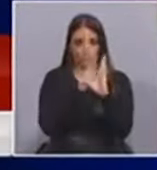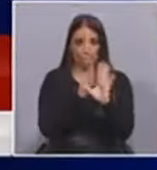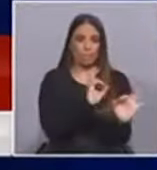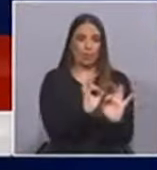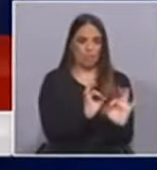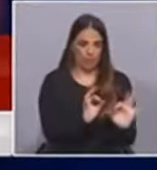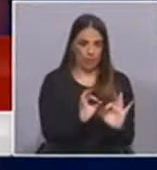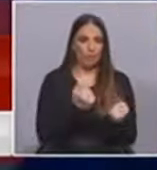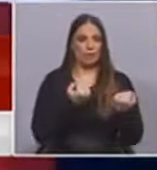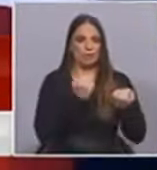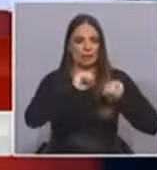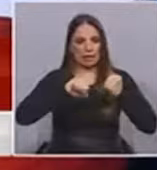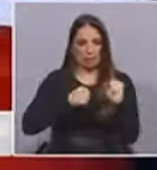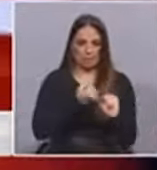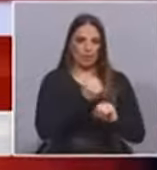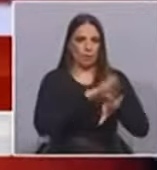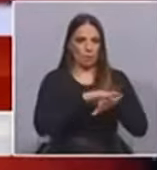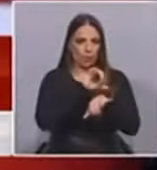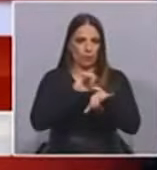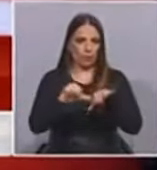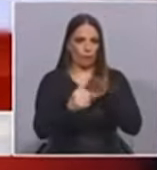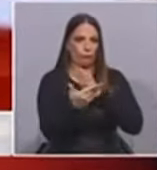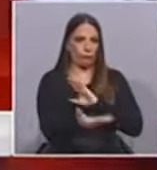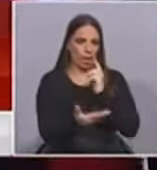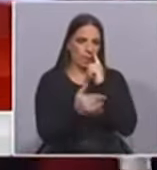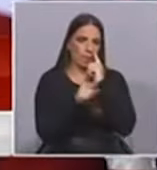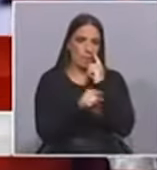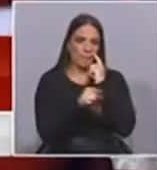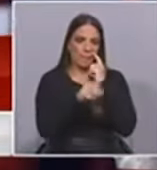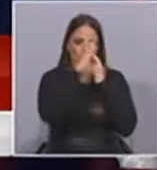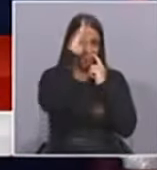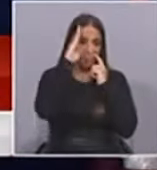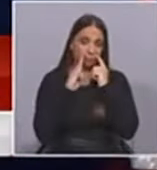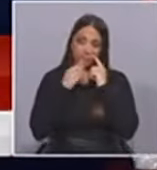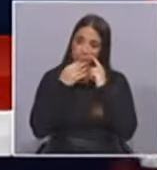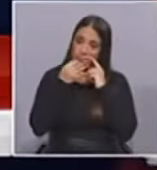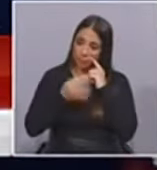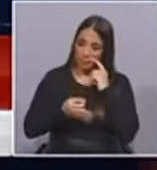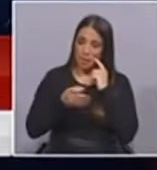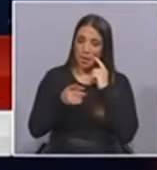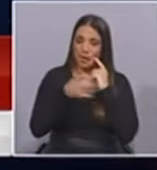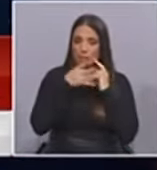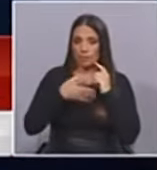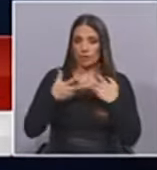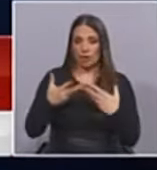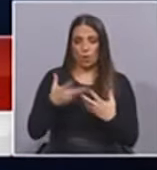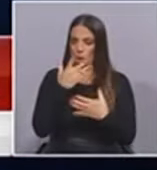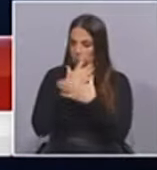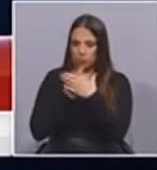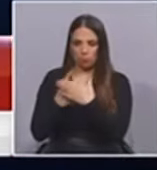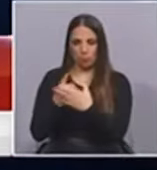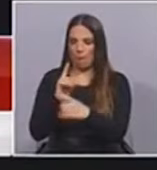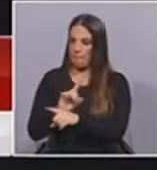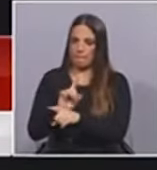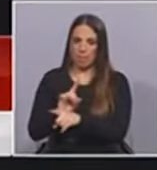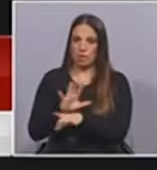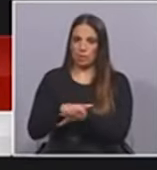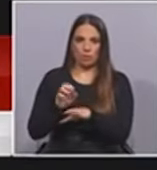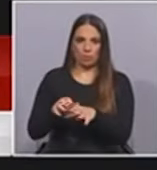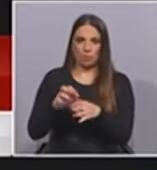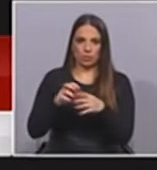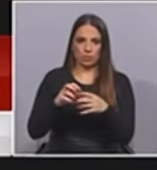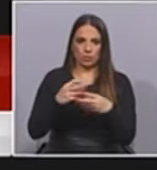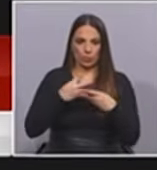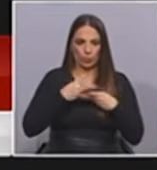psicológico e faz fisioterapia devido aos ferimentos que sofreu aos militares garantiu que ainda hoje vive isolado não tendo